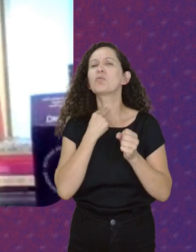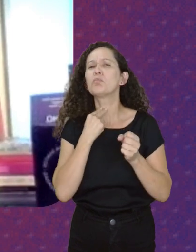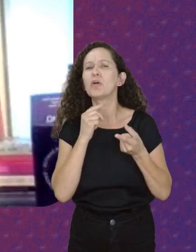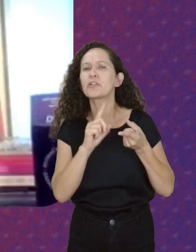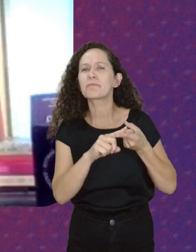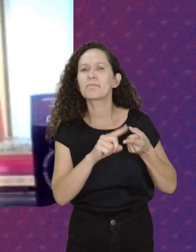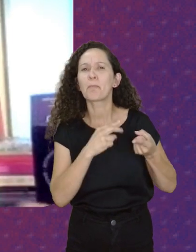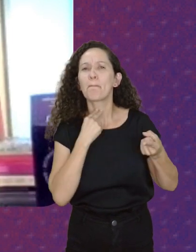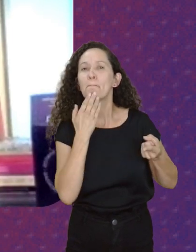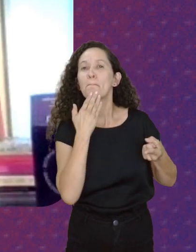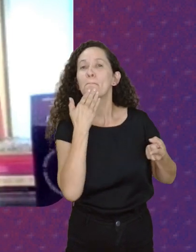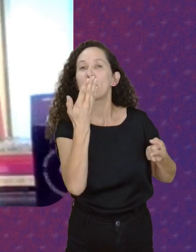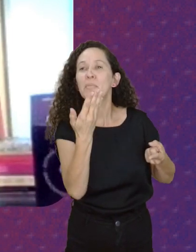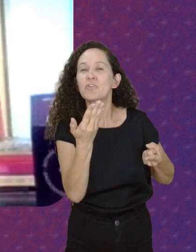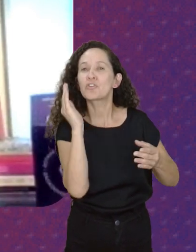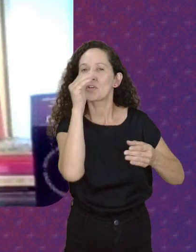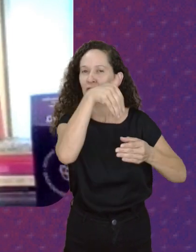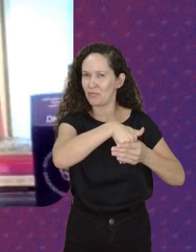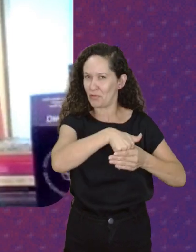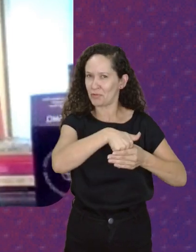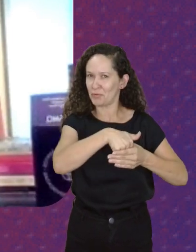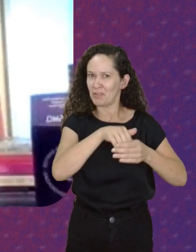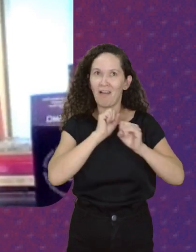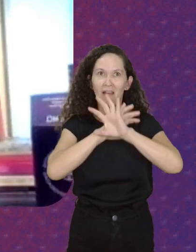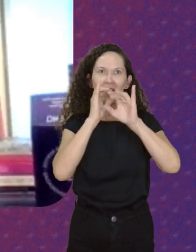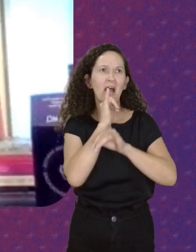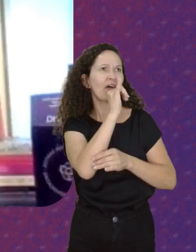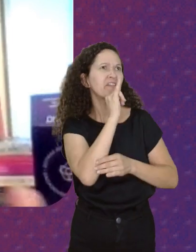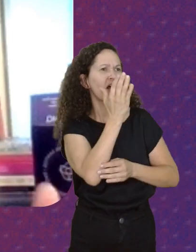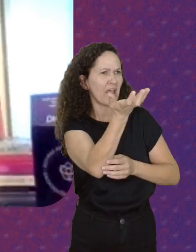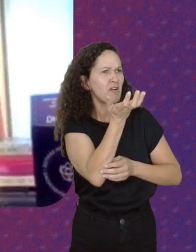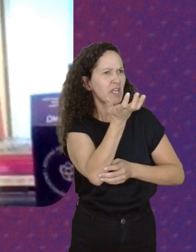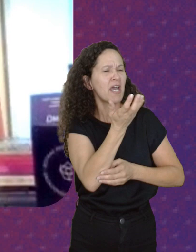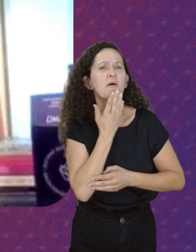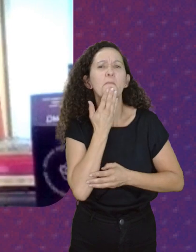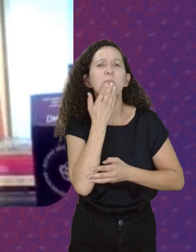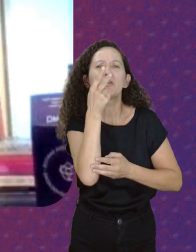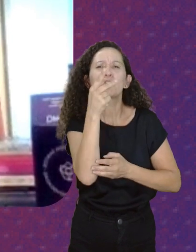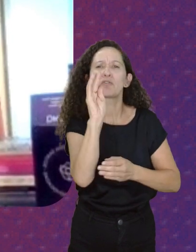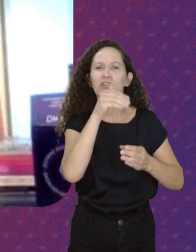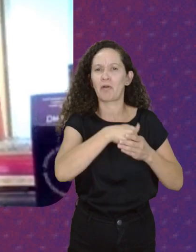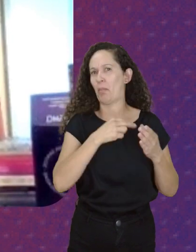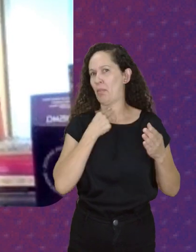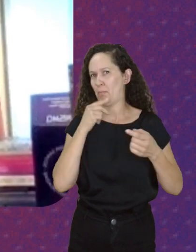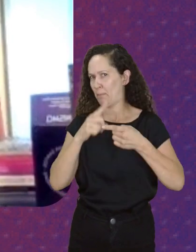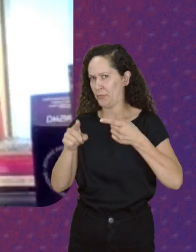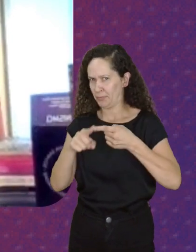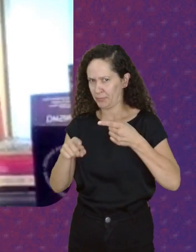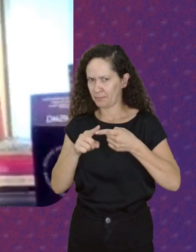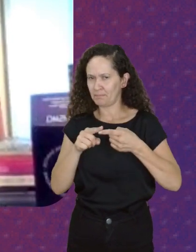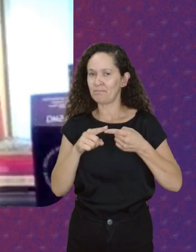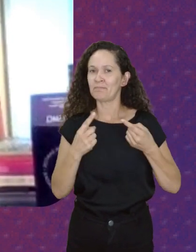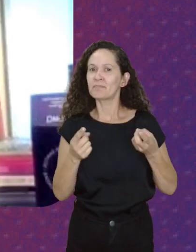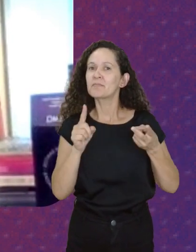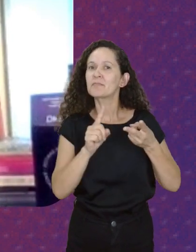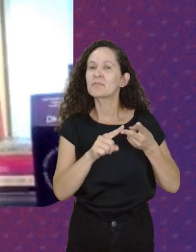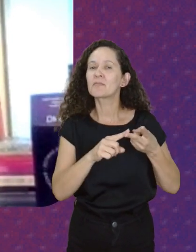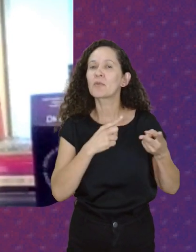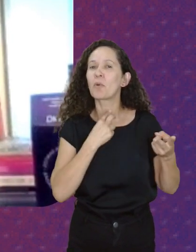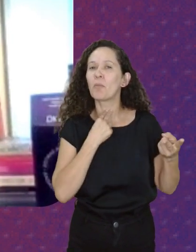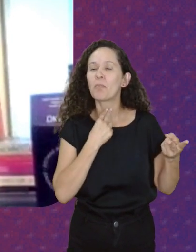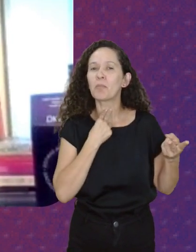pode pedir voto de forma explícita, falar, eu estou pedindo seu voto, isso não pode fazer. Então, e também não se